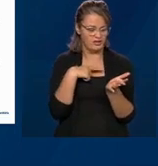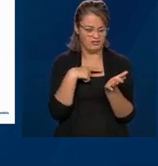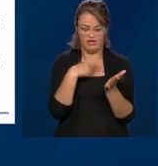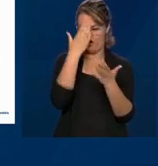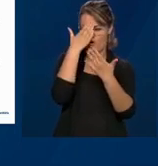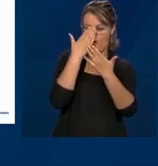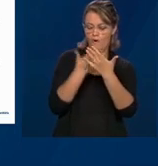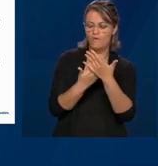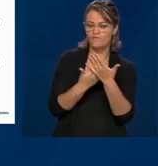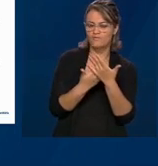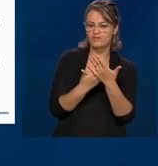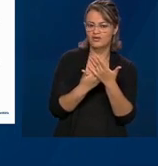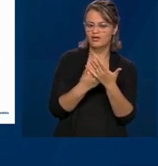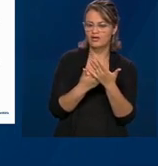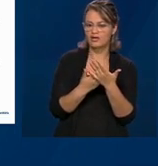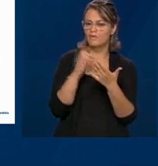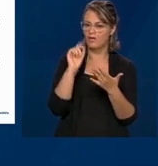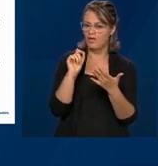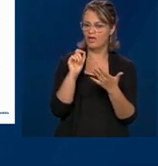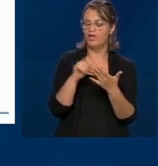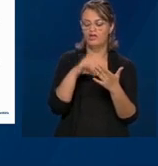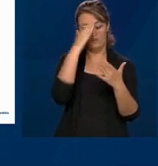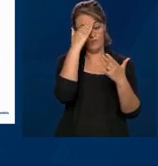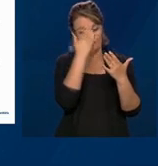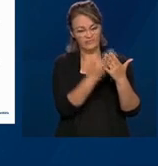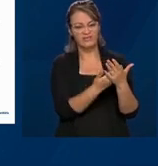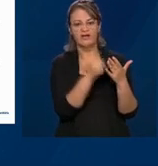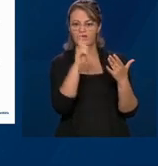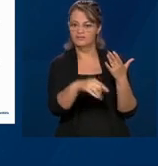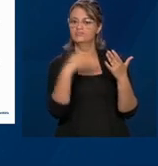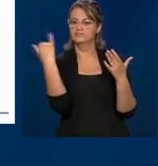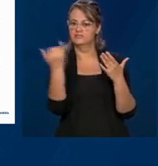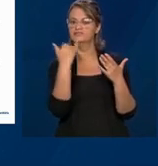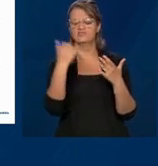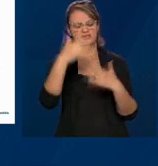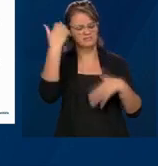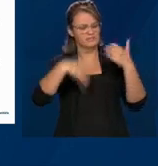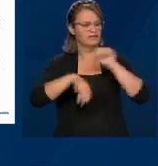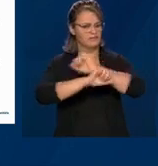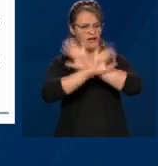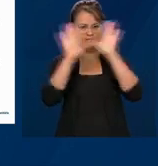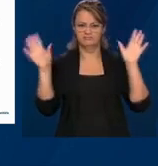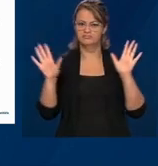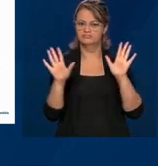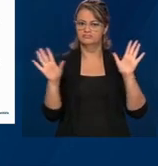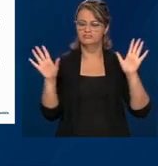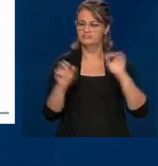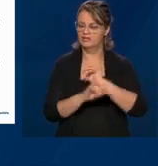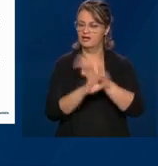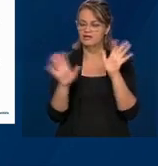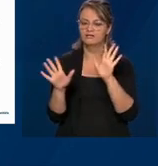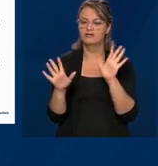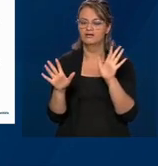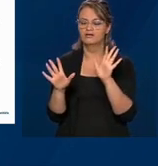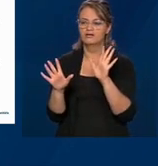Confiabilidade é um aspecto fundamental, e a gente tem sido muito claro desde o começo das